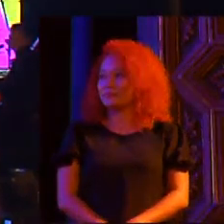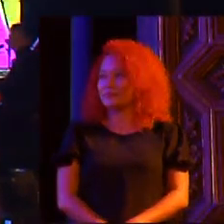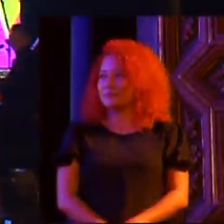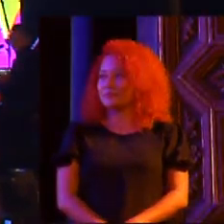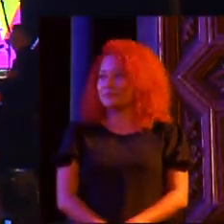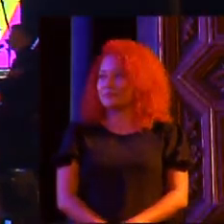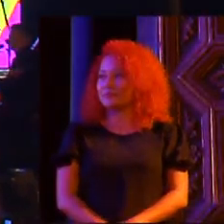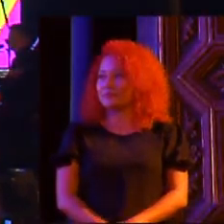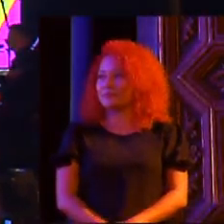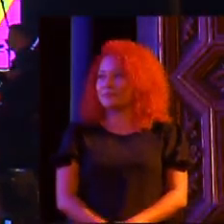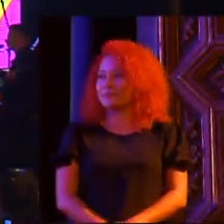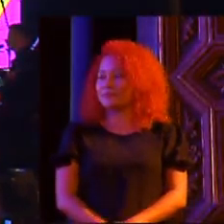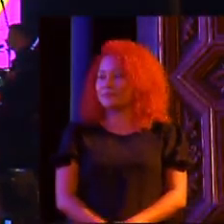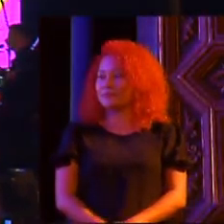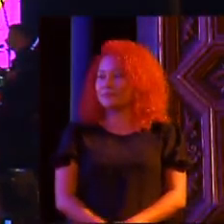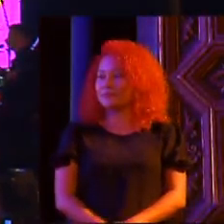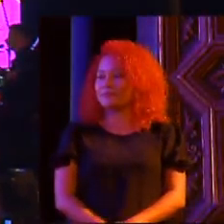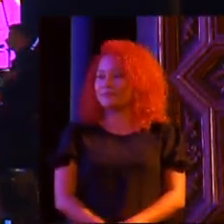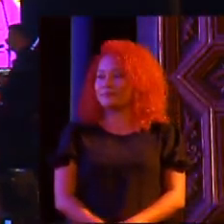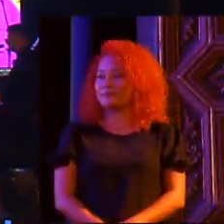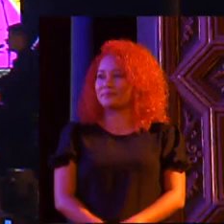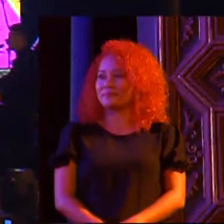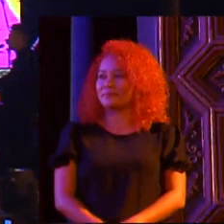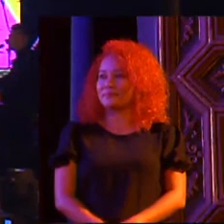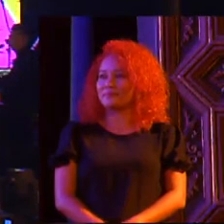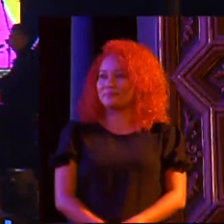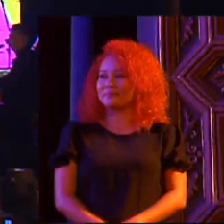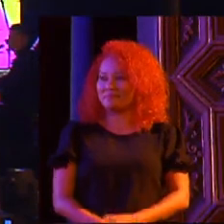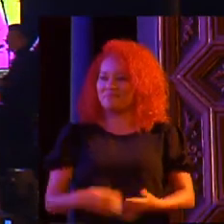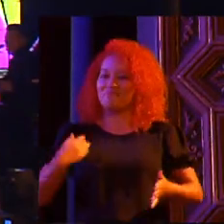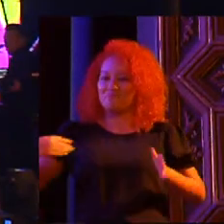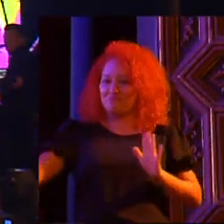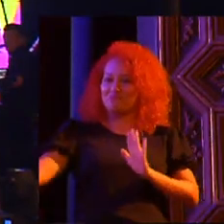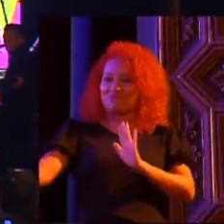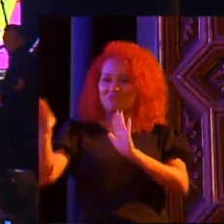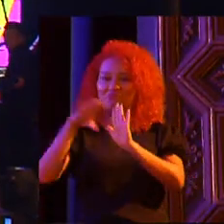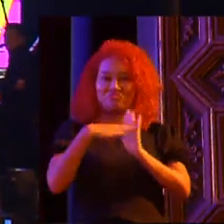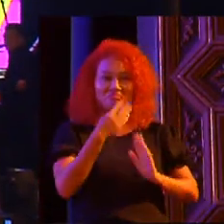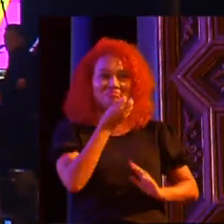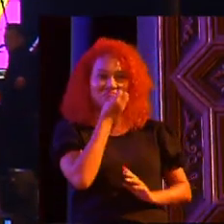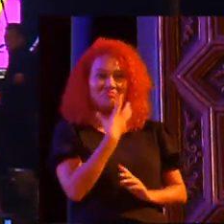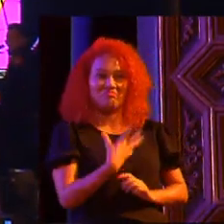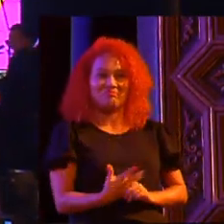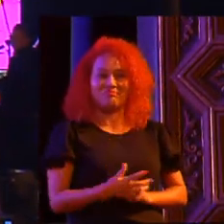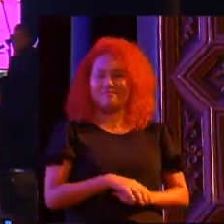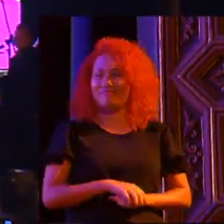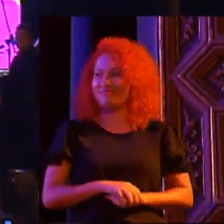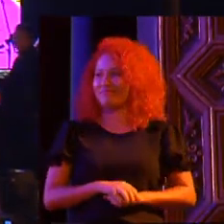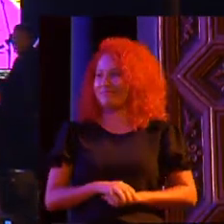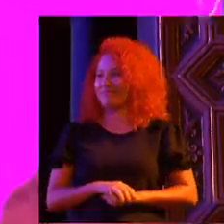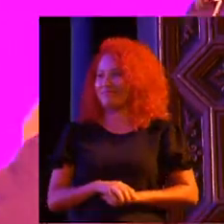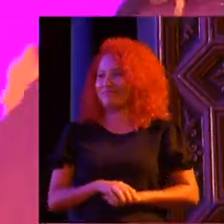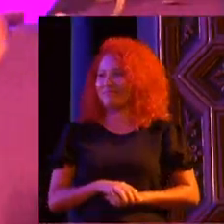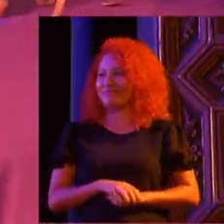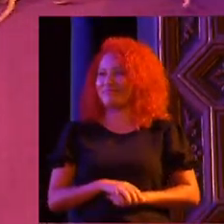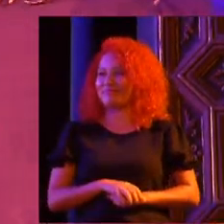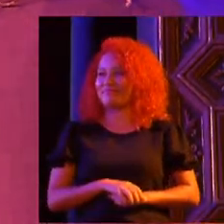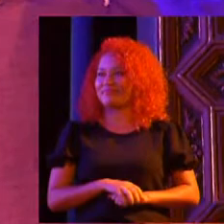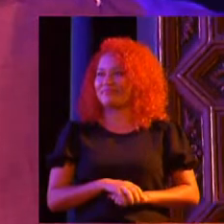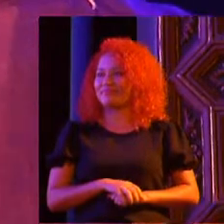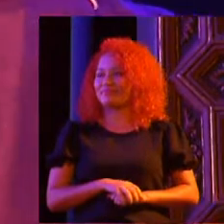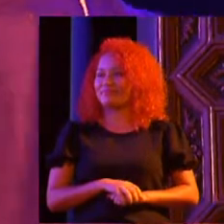Oh, maravilha. Chega chegando. Chegou chegando. Oi, Bruna. Pelé.